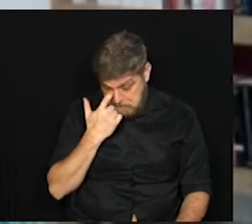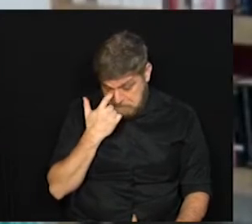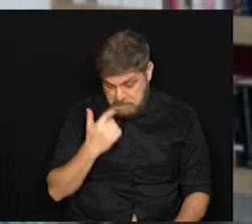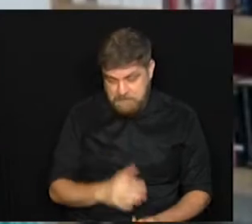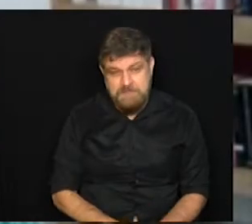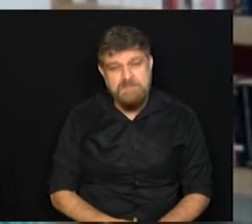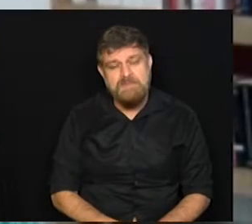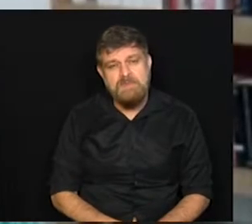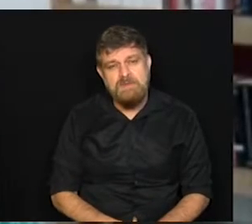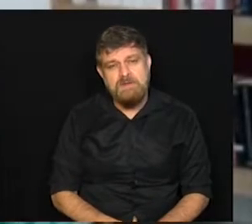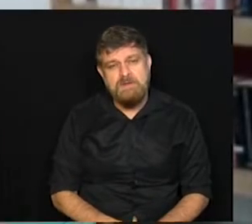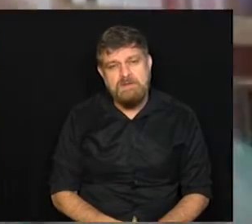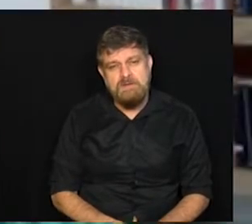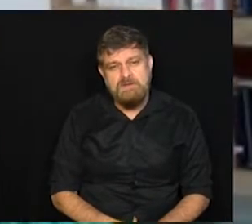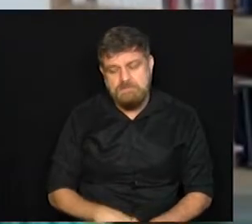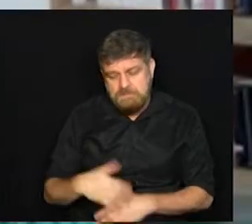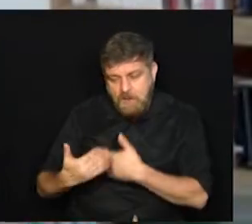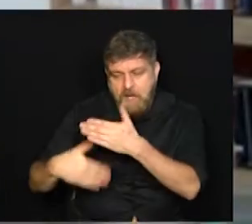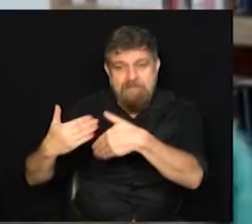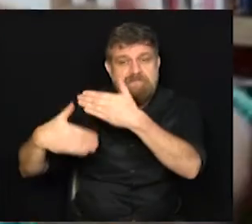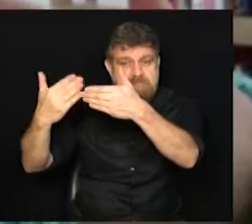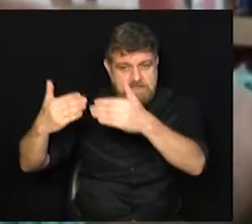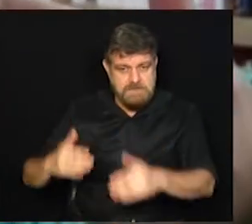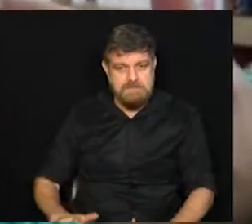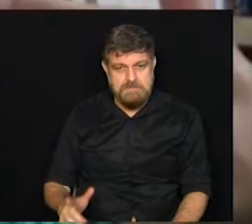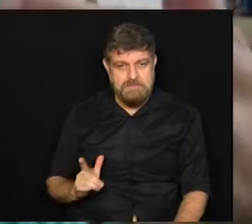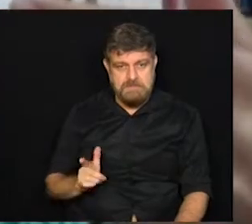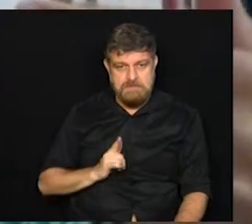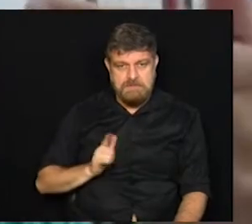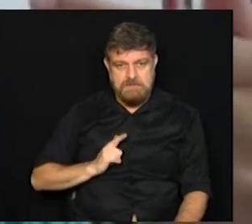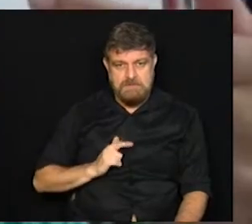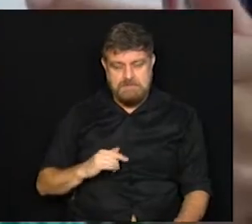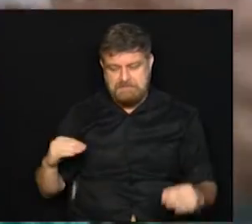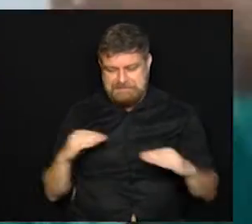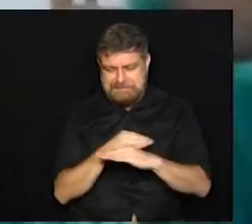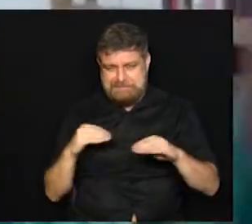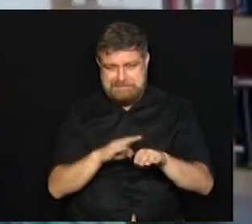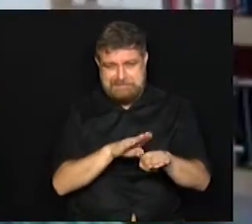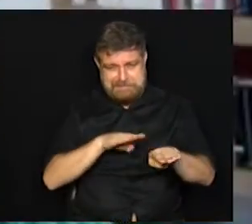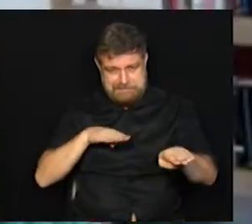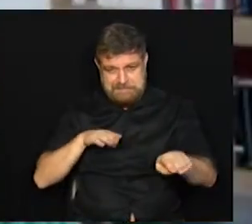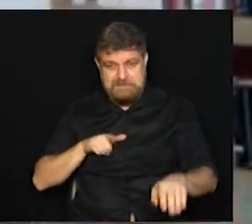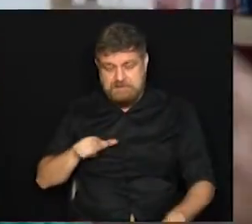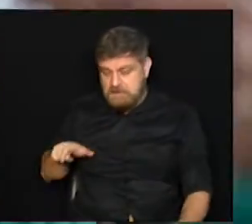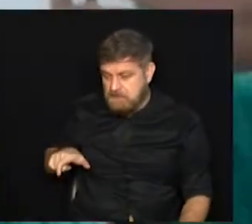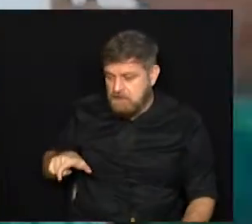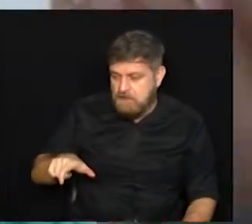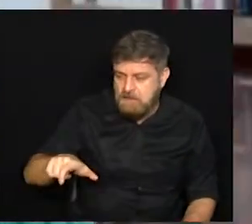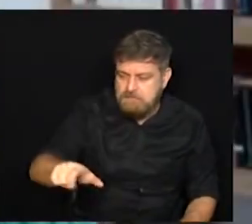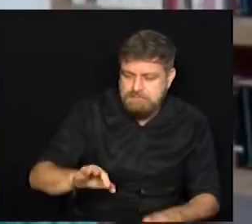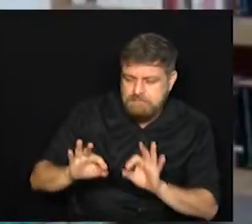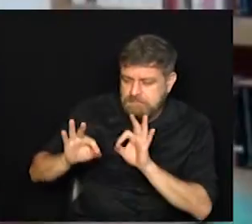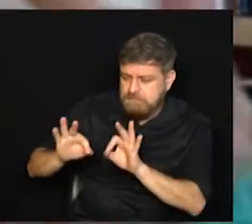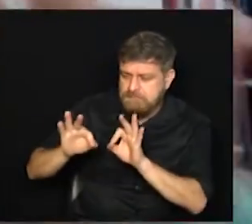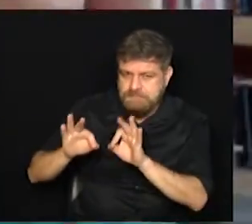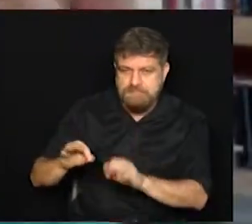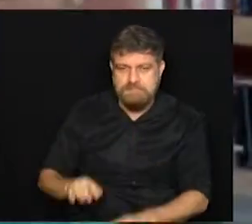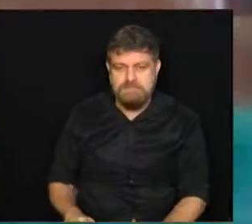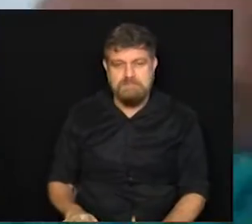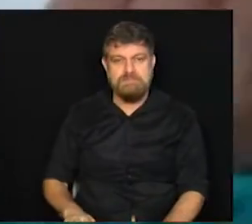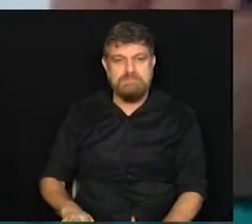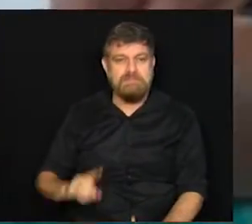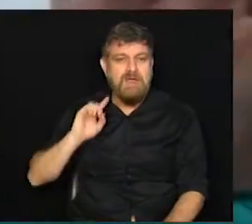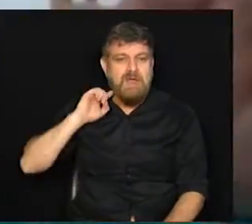digamos assim, um avanço em termos de meio de transporte limpo, né? E aí não